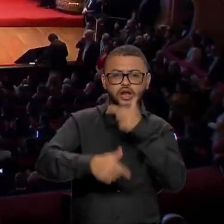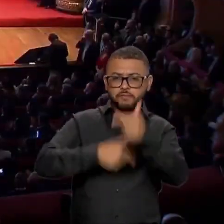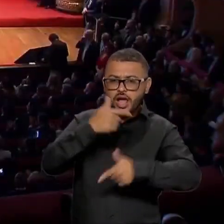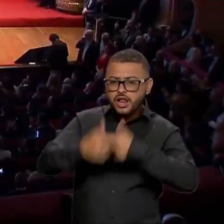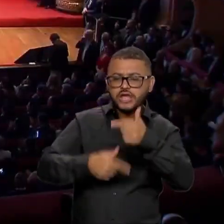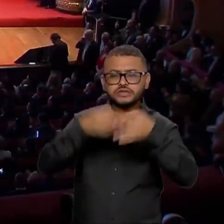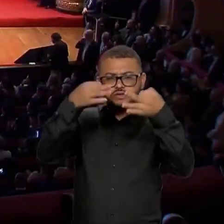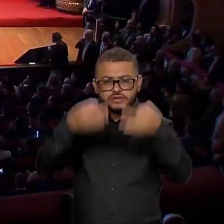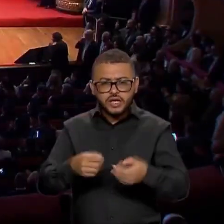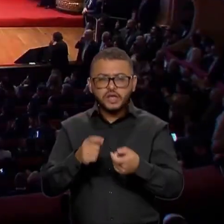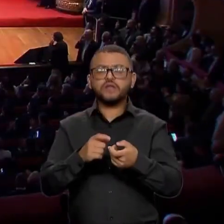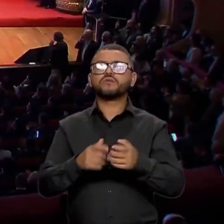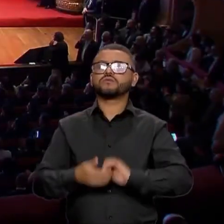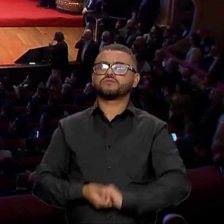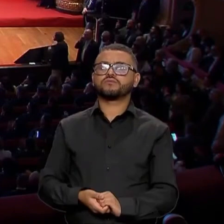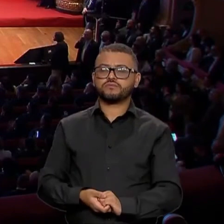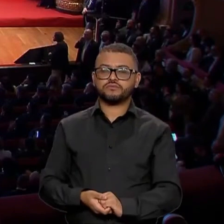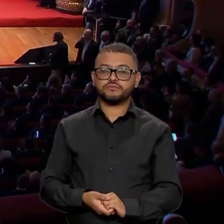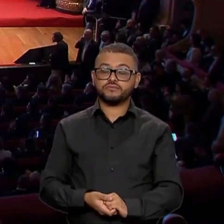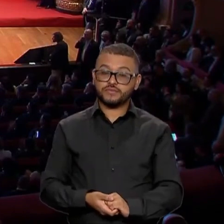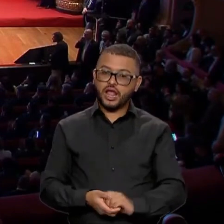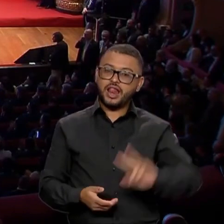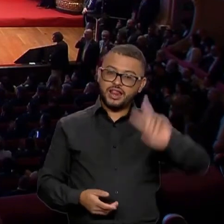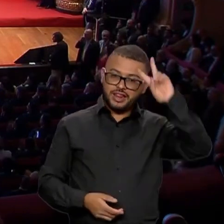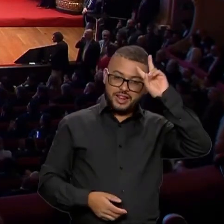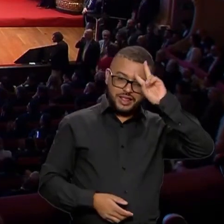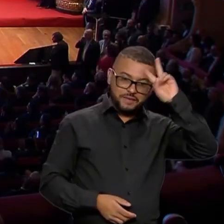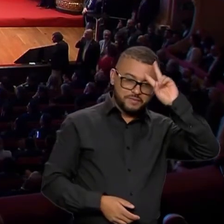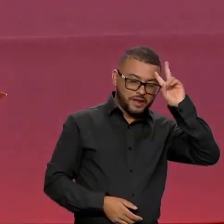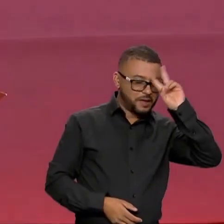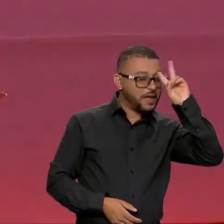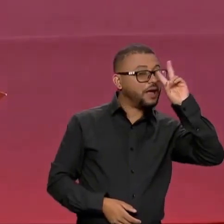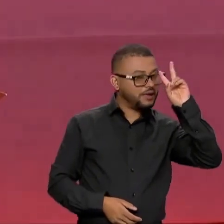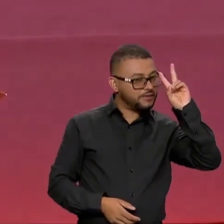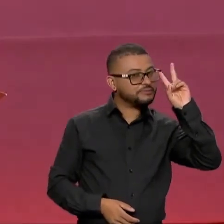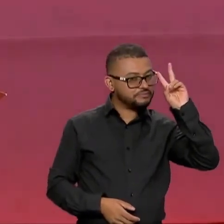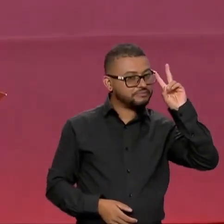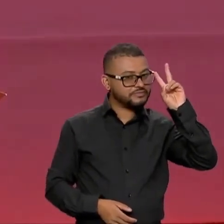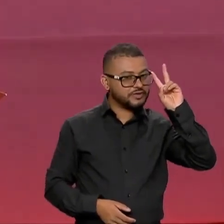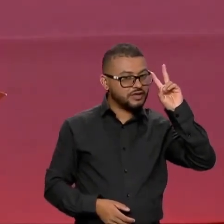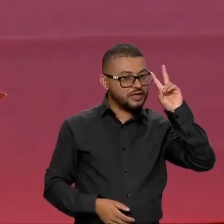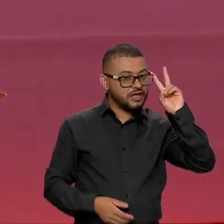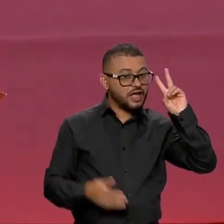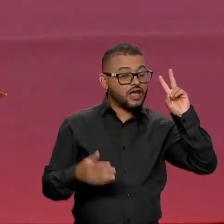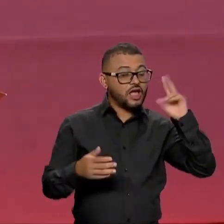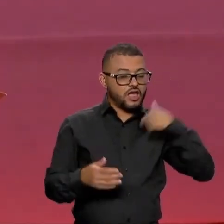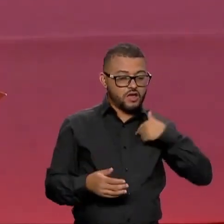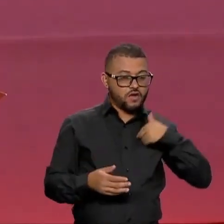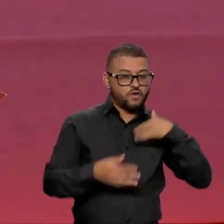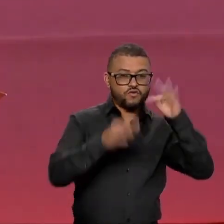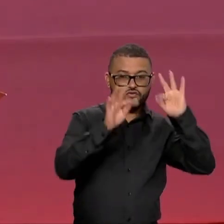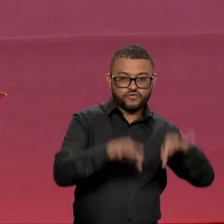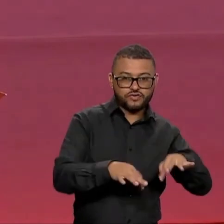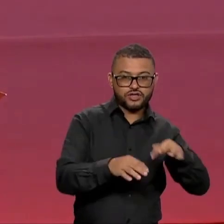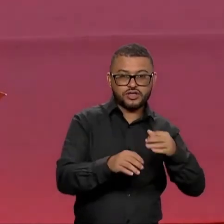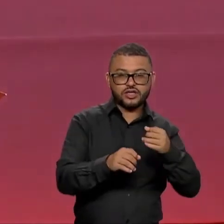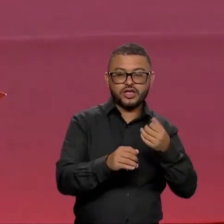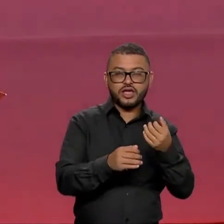PAC. É bom lembrar que, ao terminar o meu mandato em